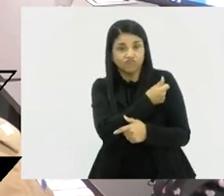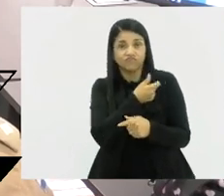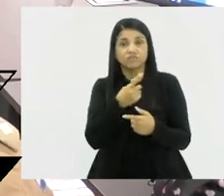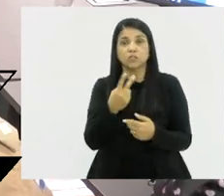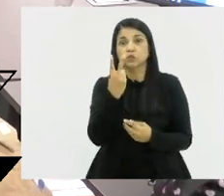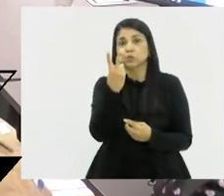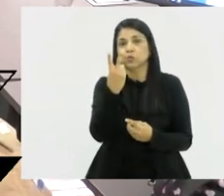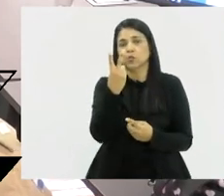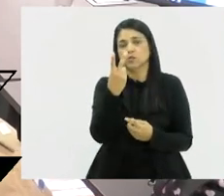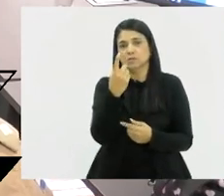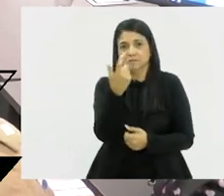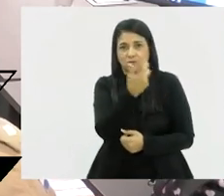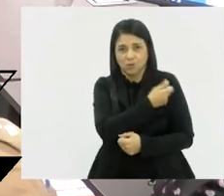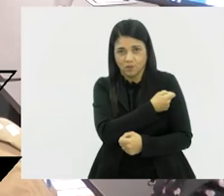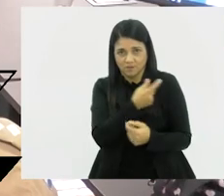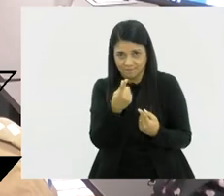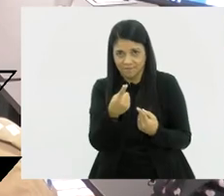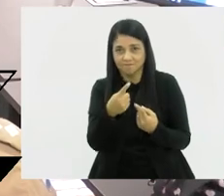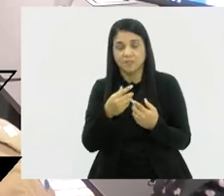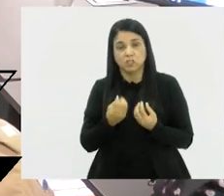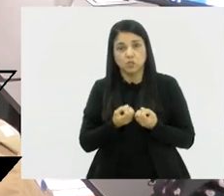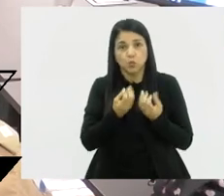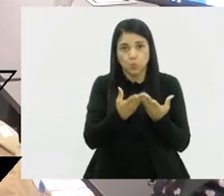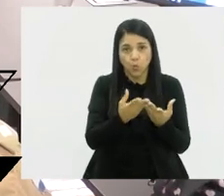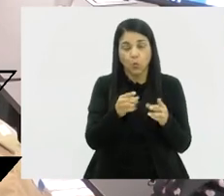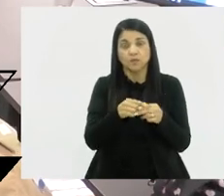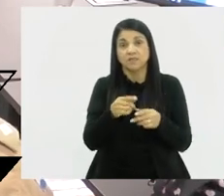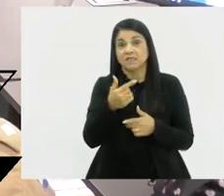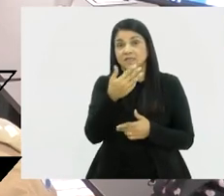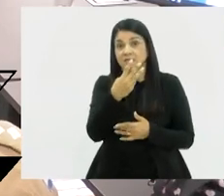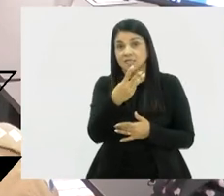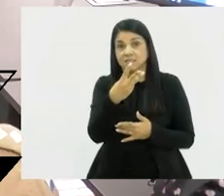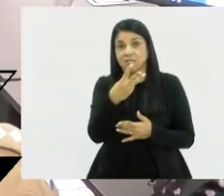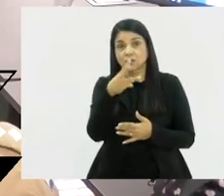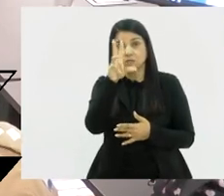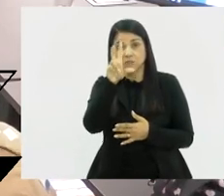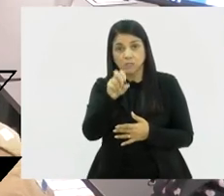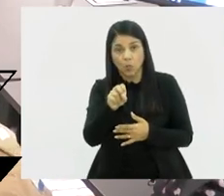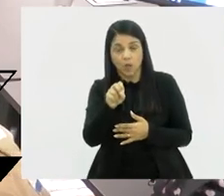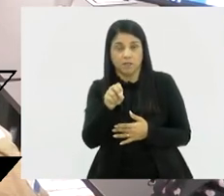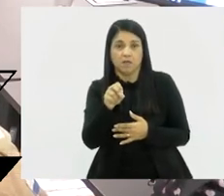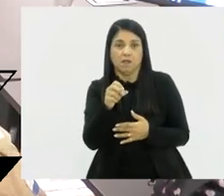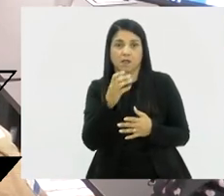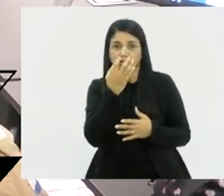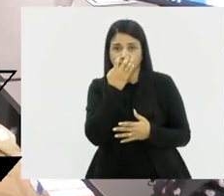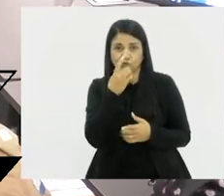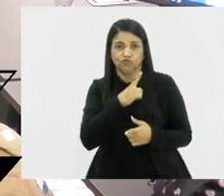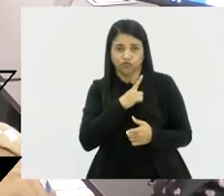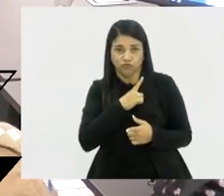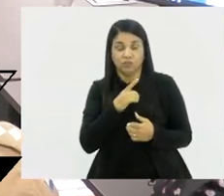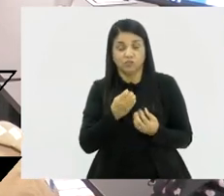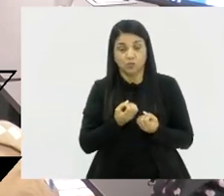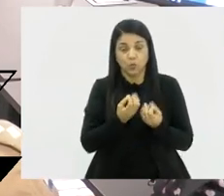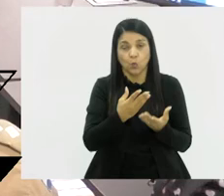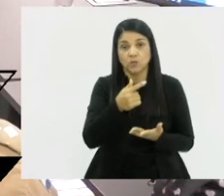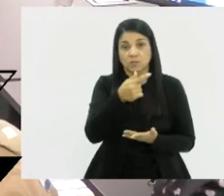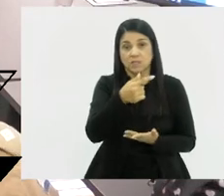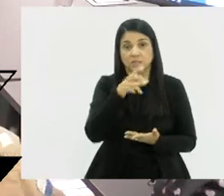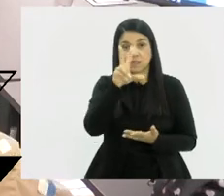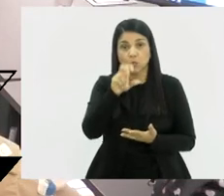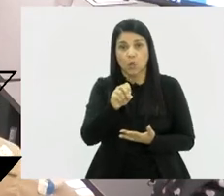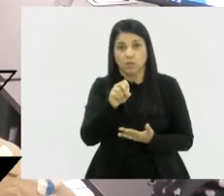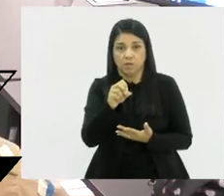duas doses. O Brasil Canil Clube tinha 350 cachorros, doou 700 doses. Depois a gente